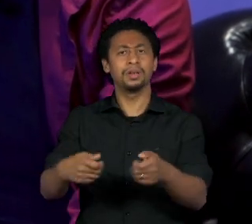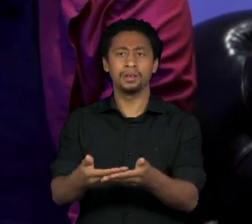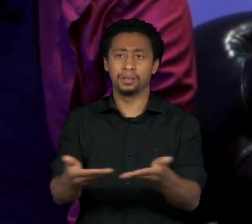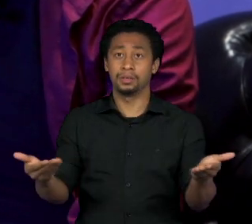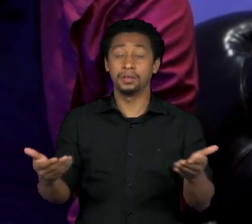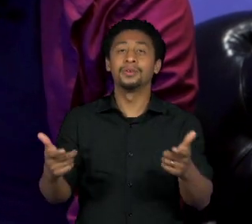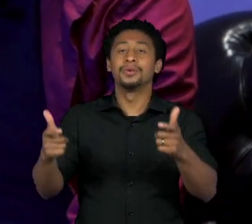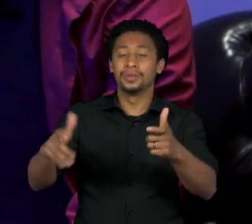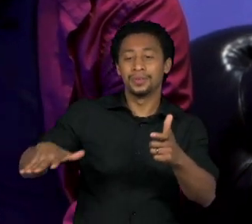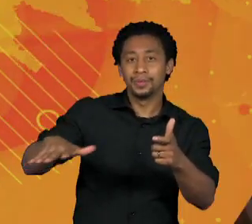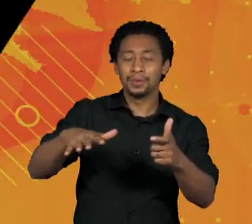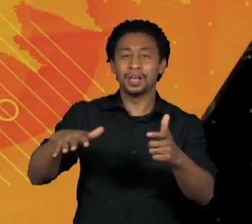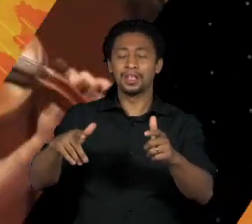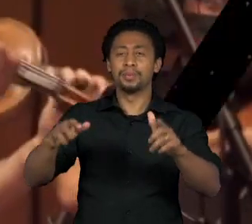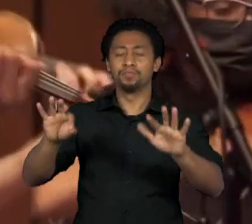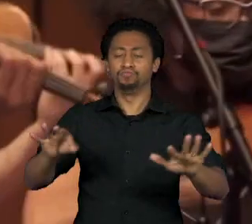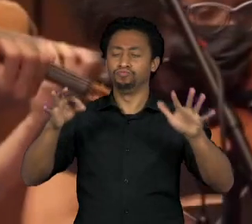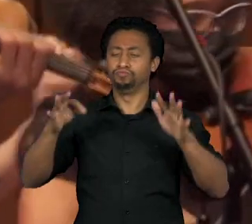salas de concertos.